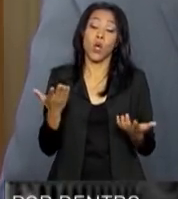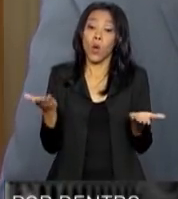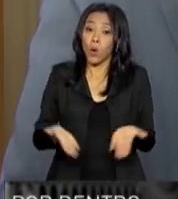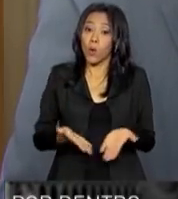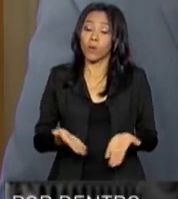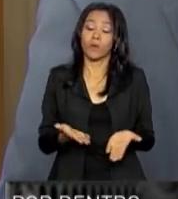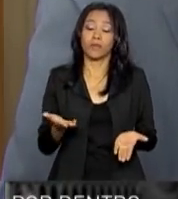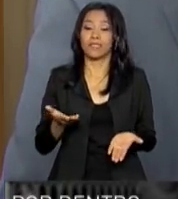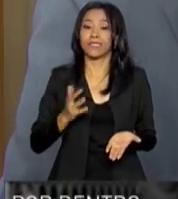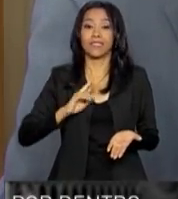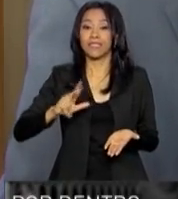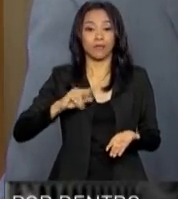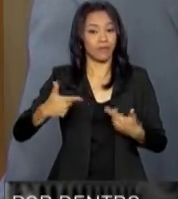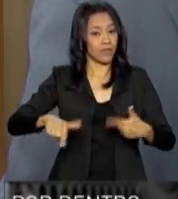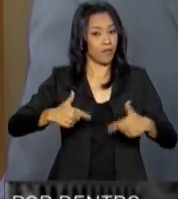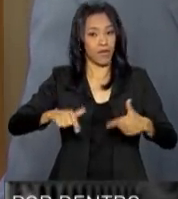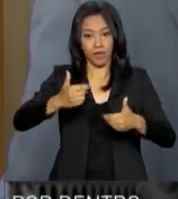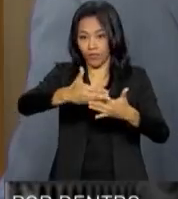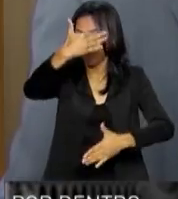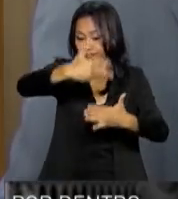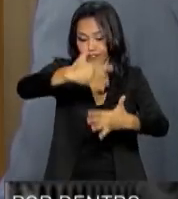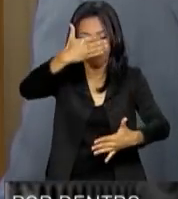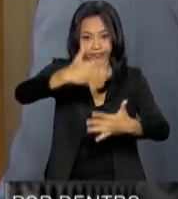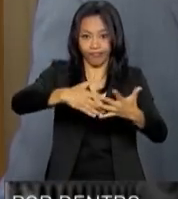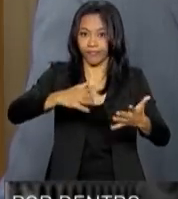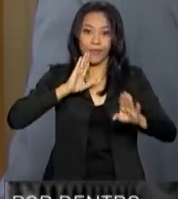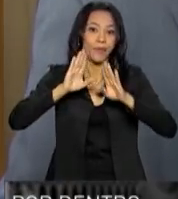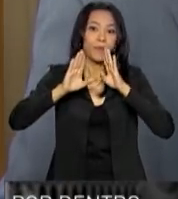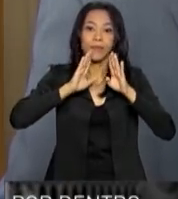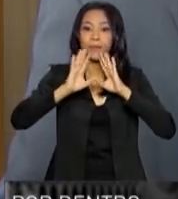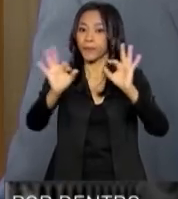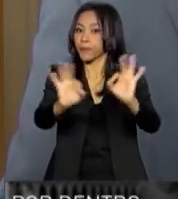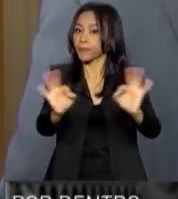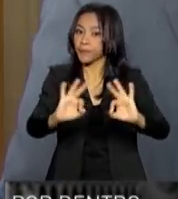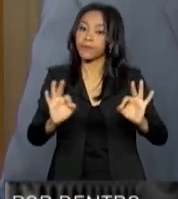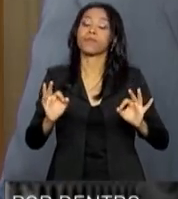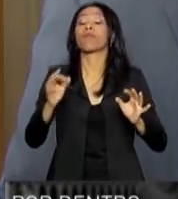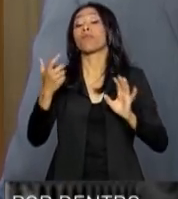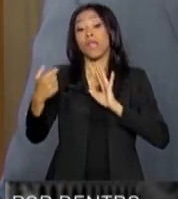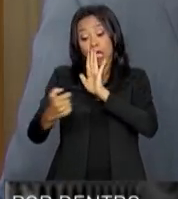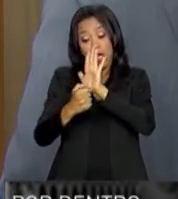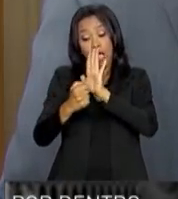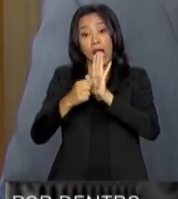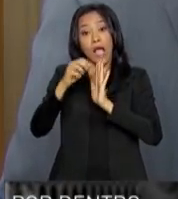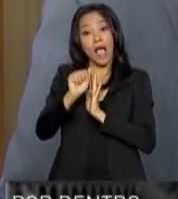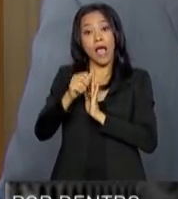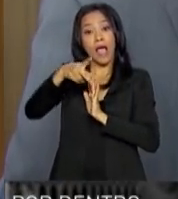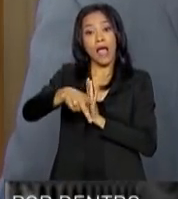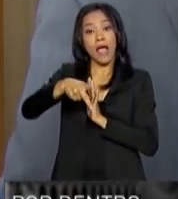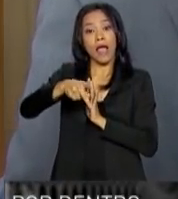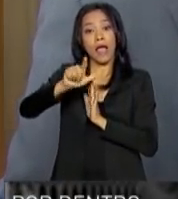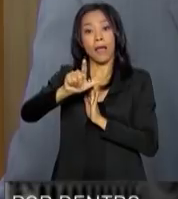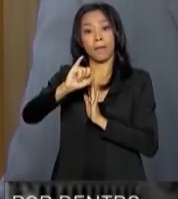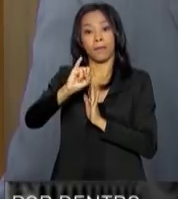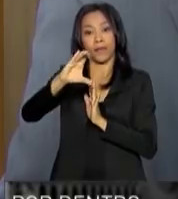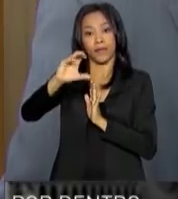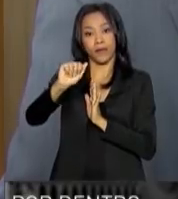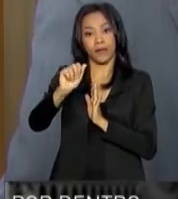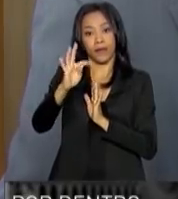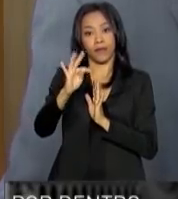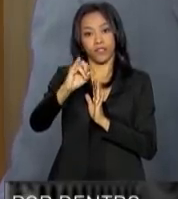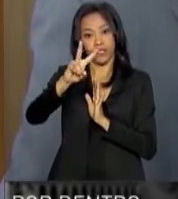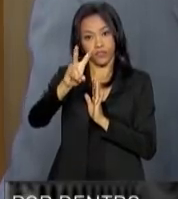redes sociais nós o aplicativo do inss e se sim algumas informações você